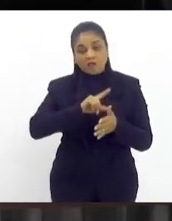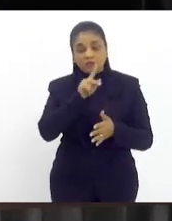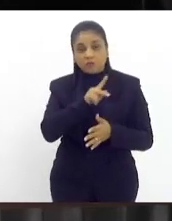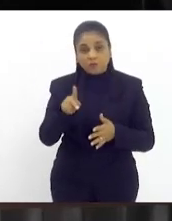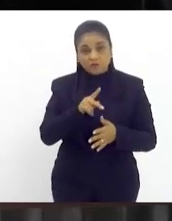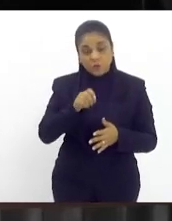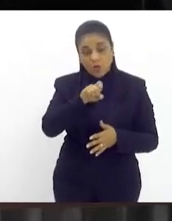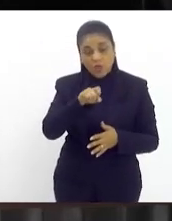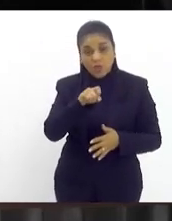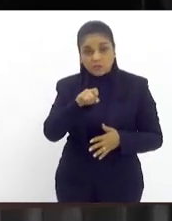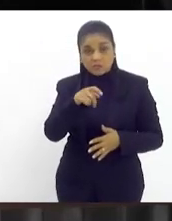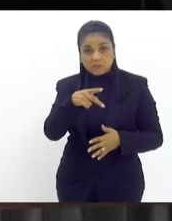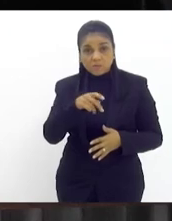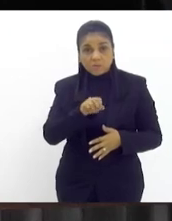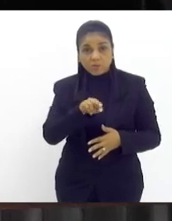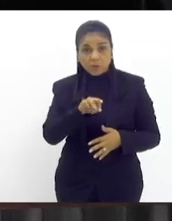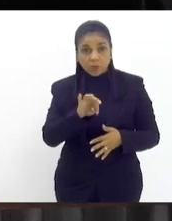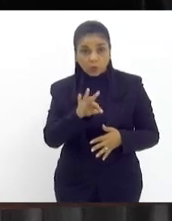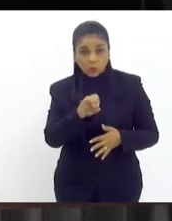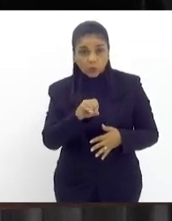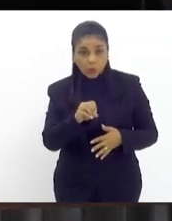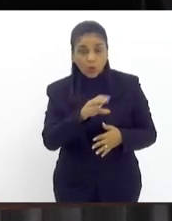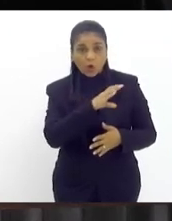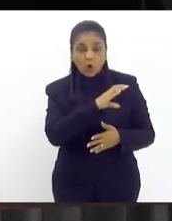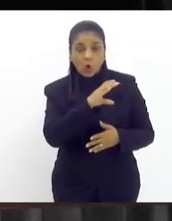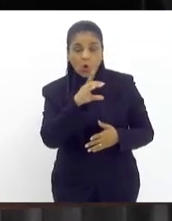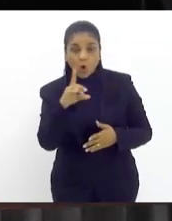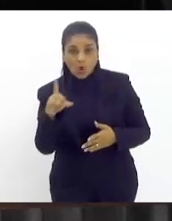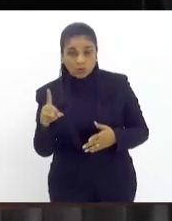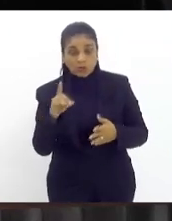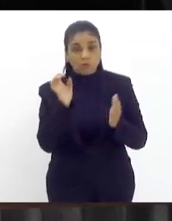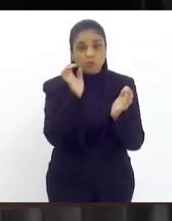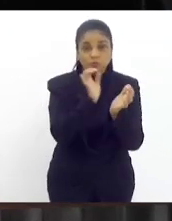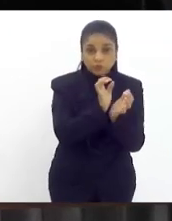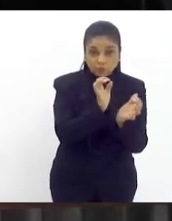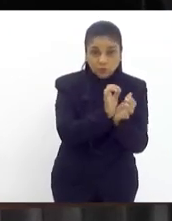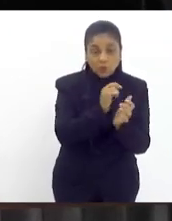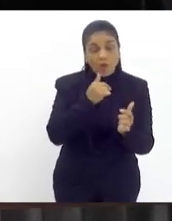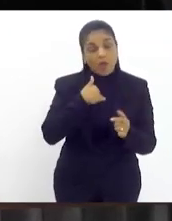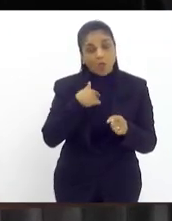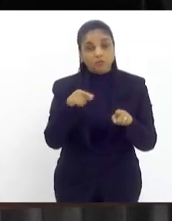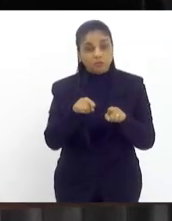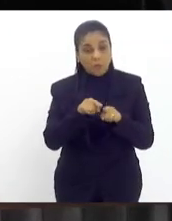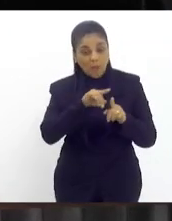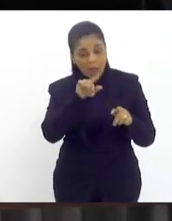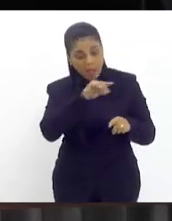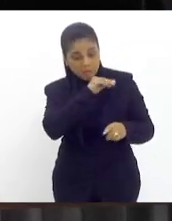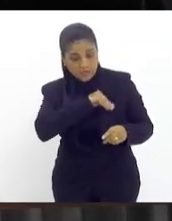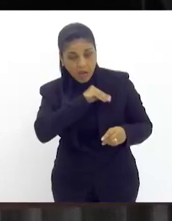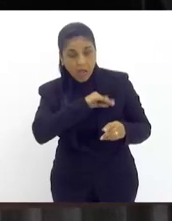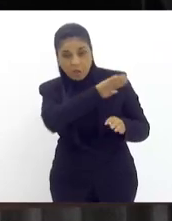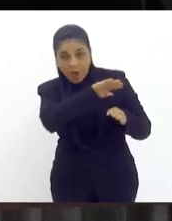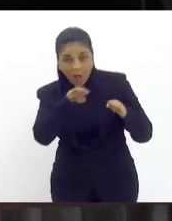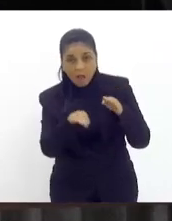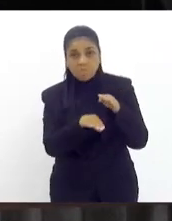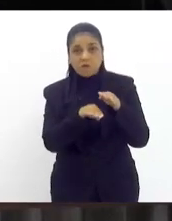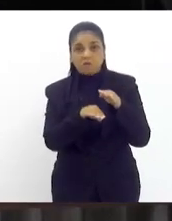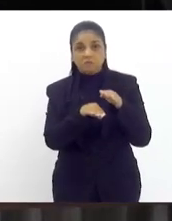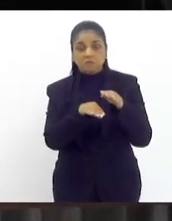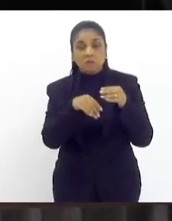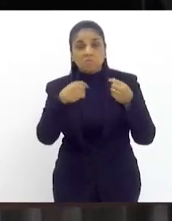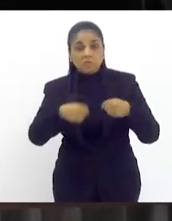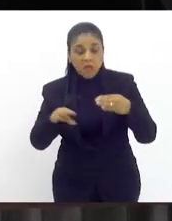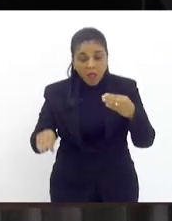inspetor e auxiliar de coordenação de turno que tem o piso abaixo do salário mínimo e que depende de abono